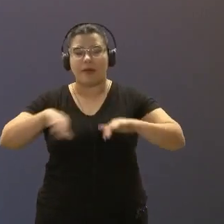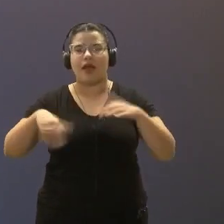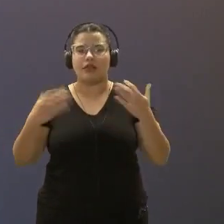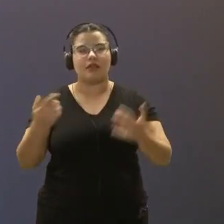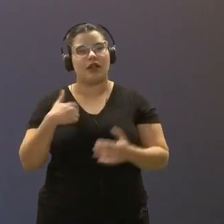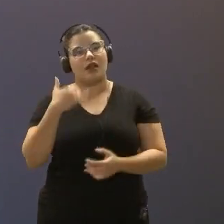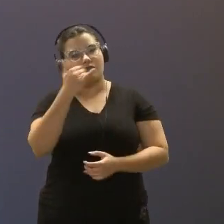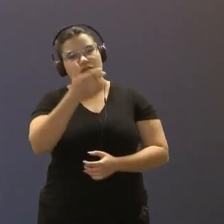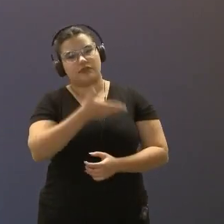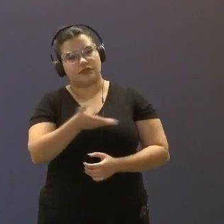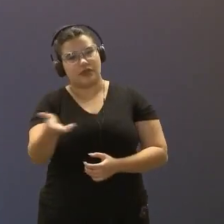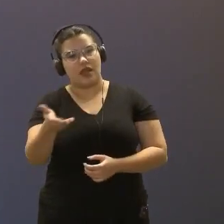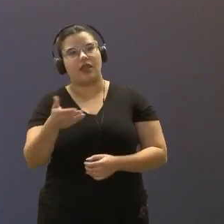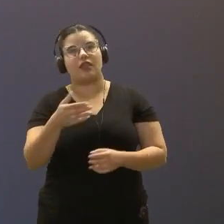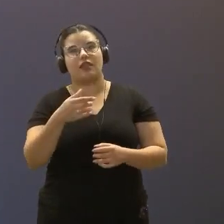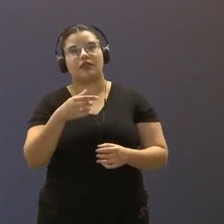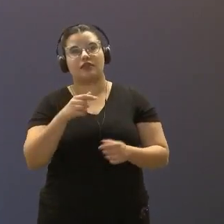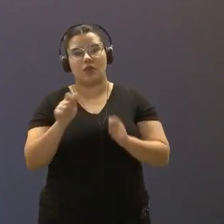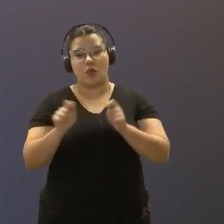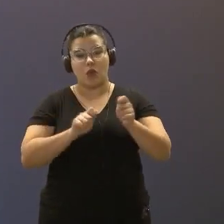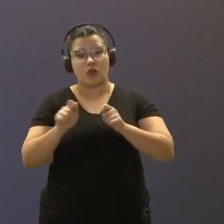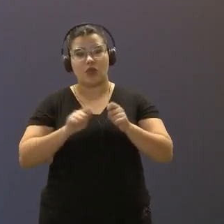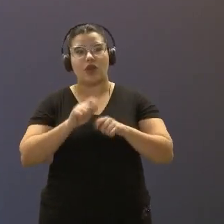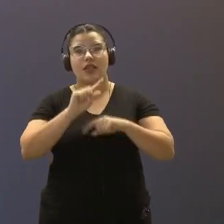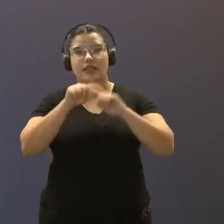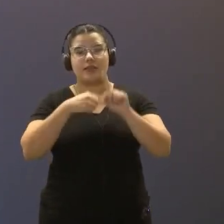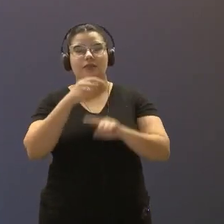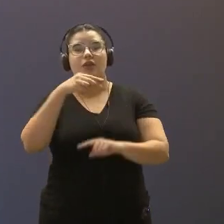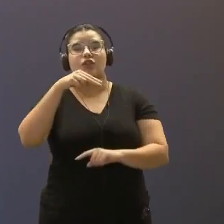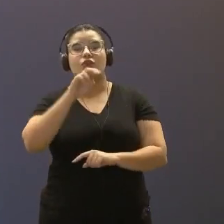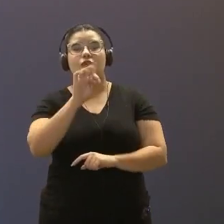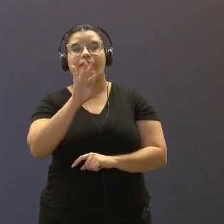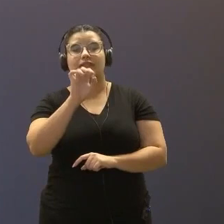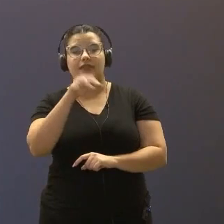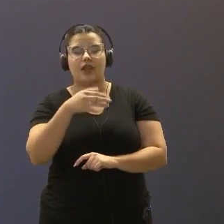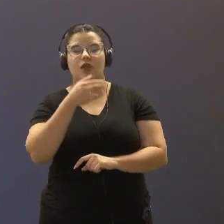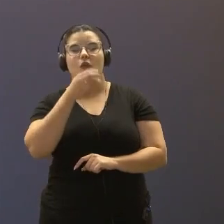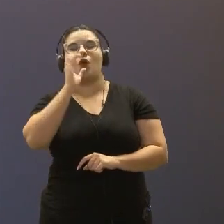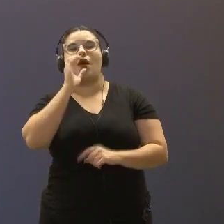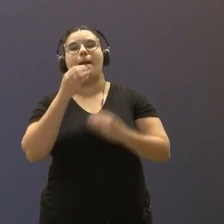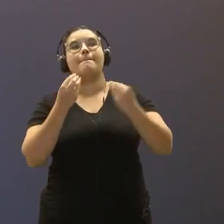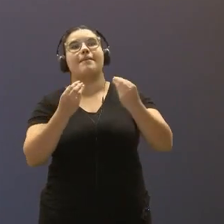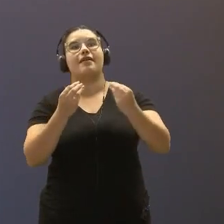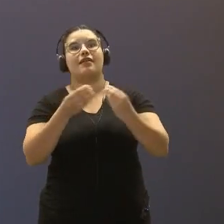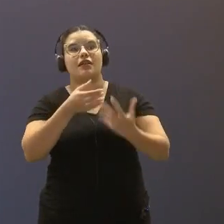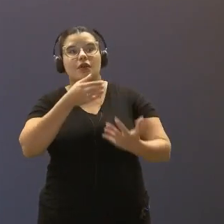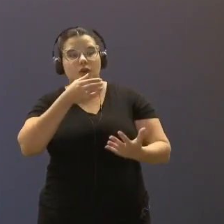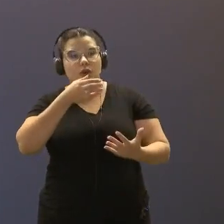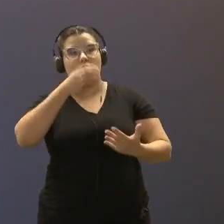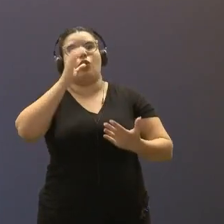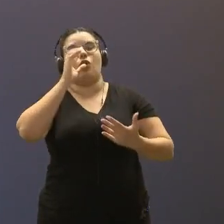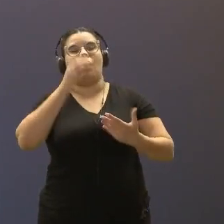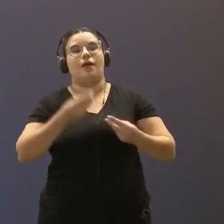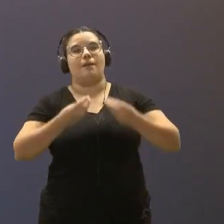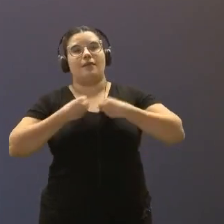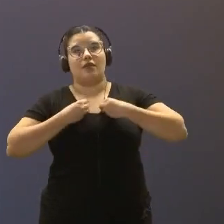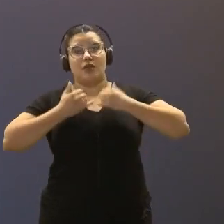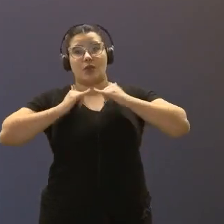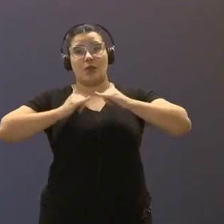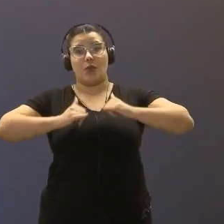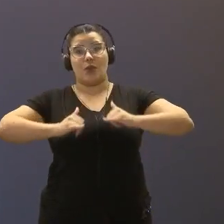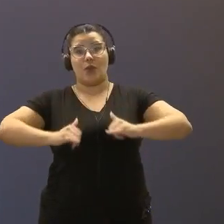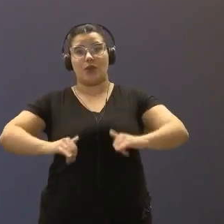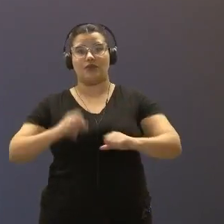mergulha com uma glicose um pouco mais controlada, toma no Nutren Control, tá? Para que você tenha a substrato energético lá